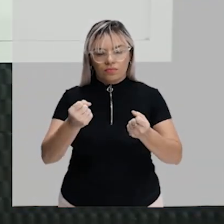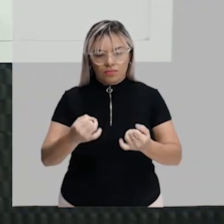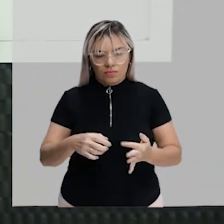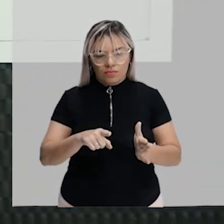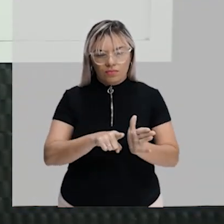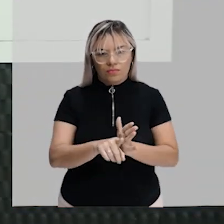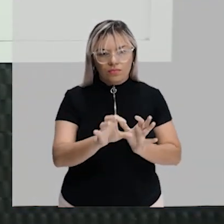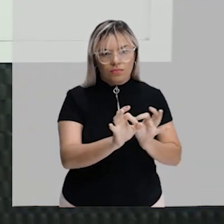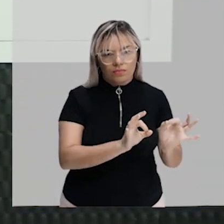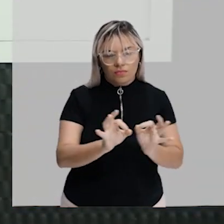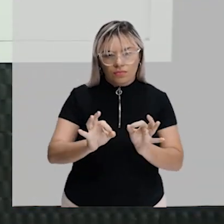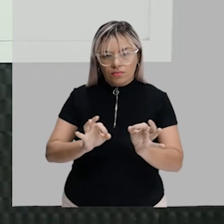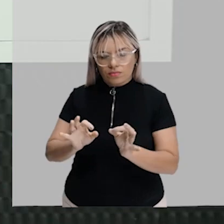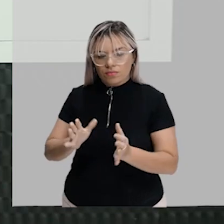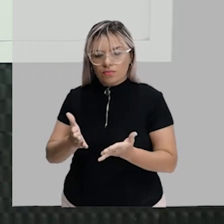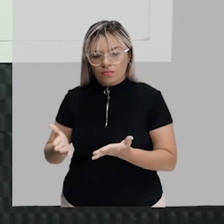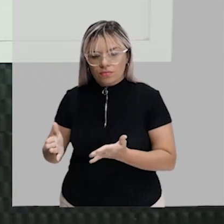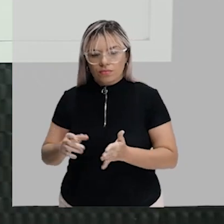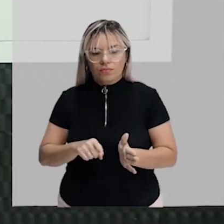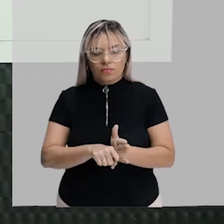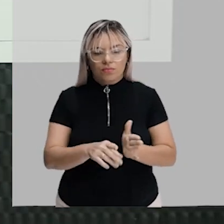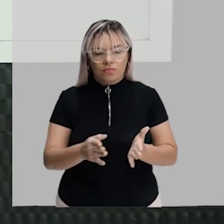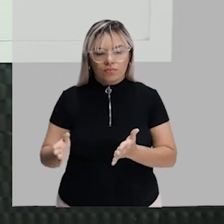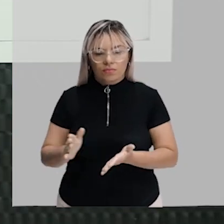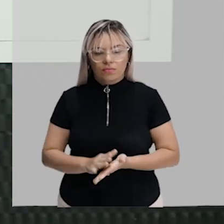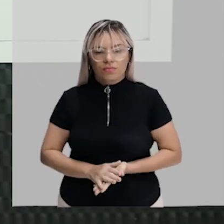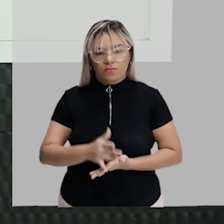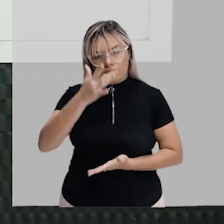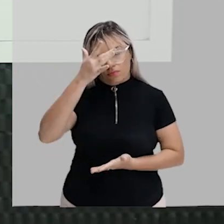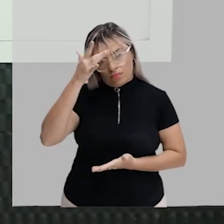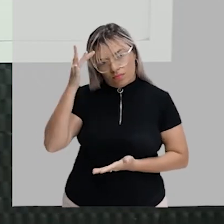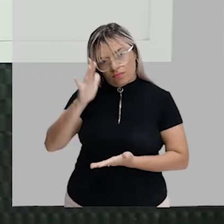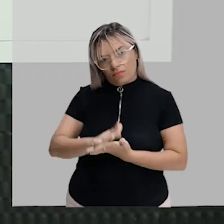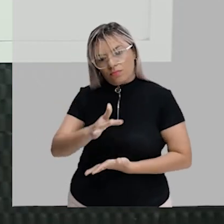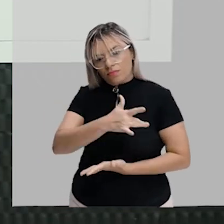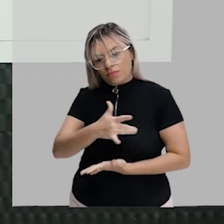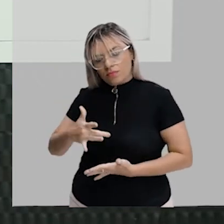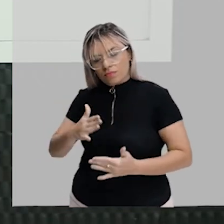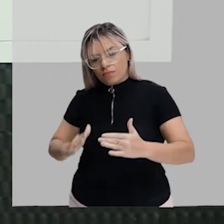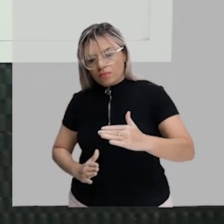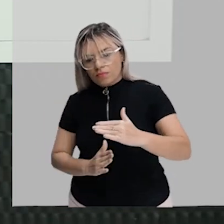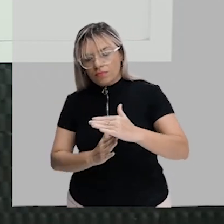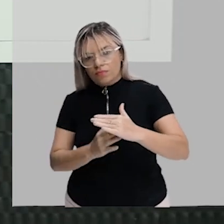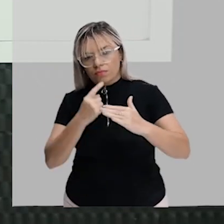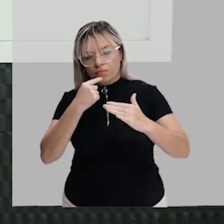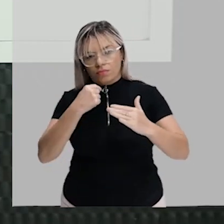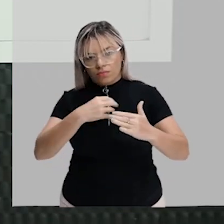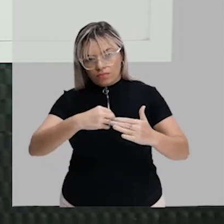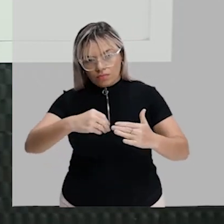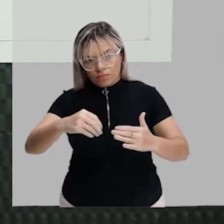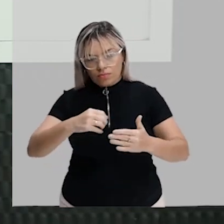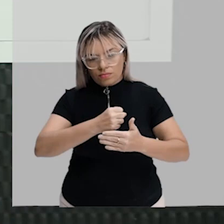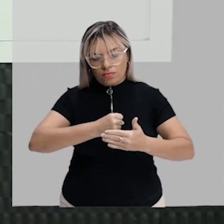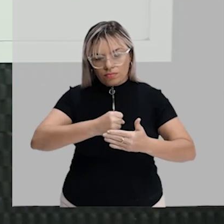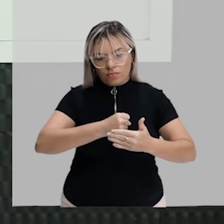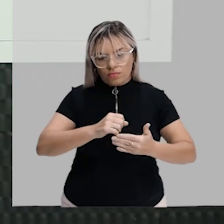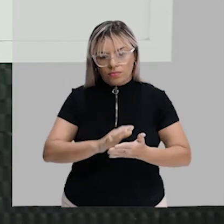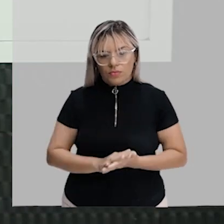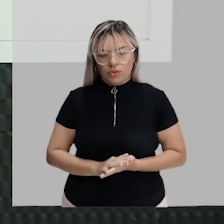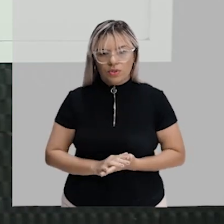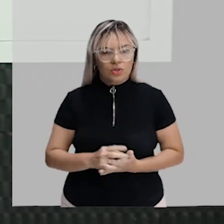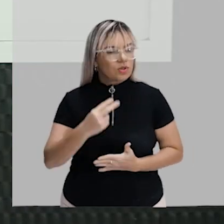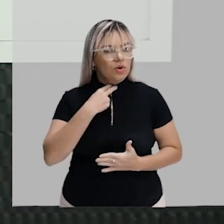organizar os nossos dados. Olha só, ele falou o seguinte: para uma pessoa saudável, o consumo máximo de sal de cozinha não deve ultrapassar